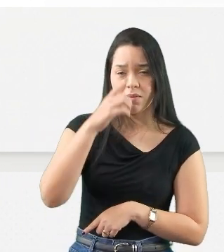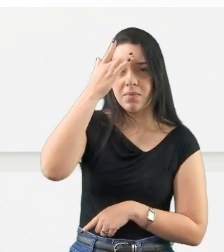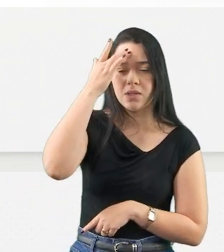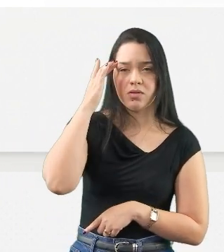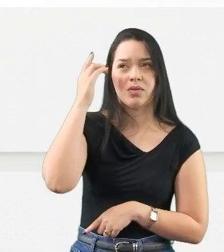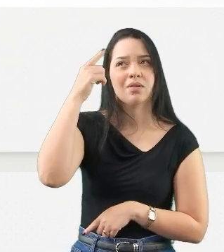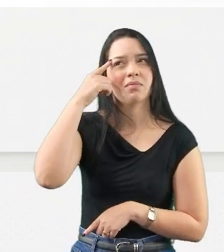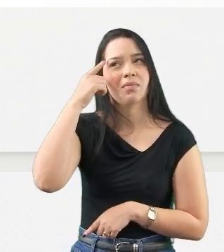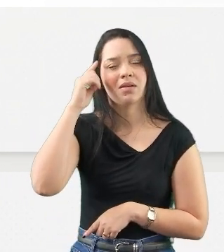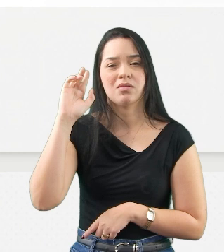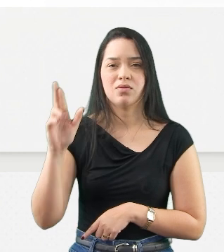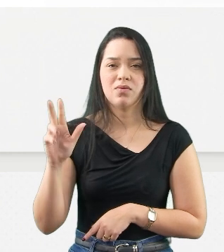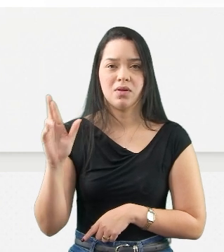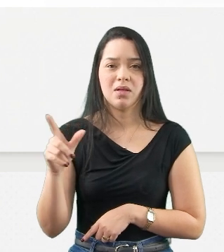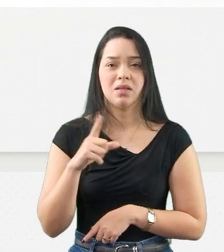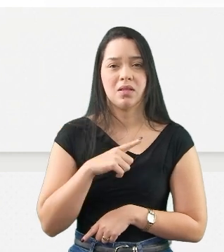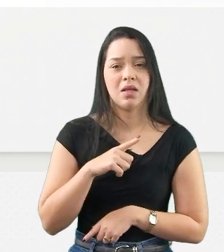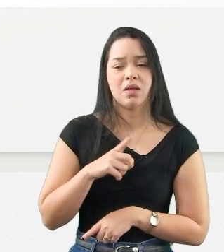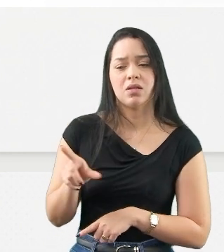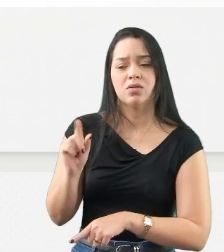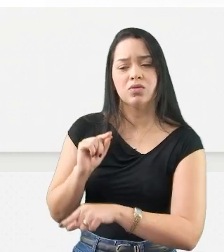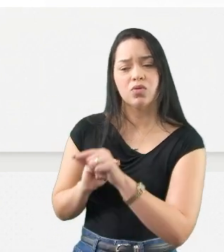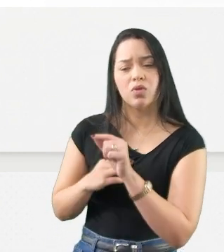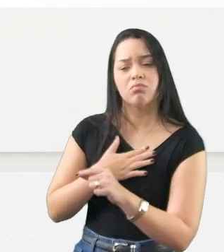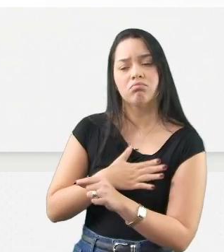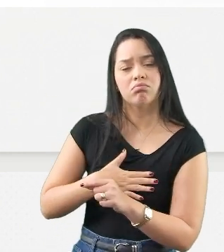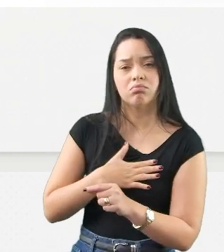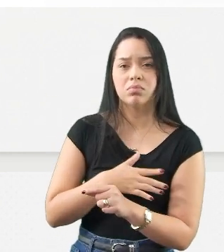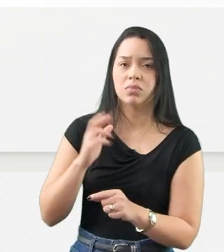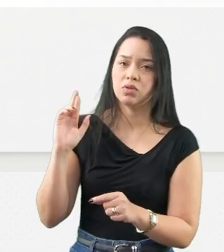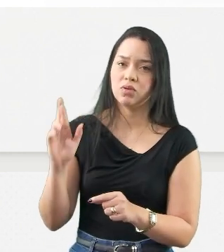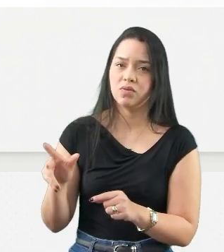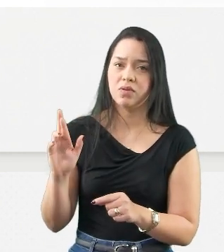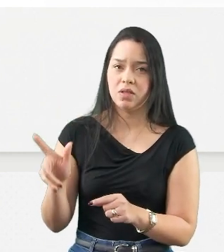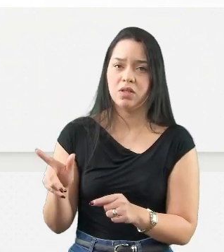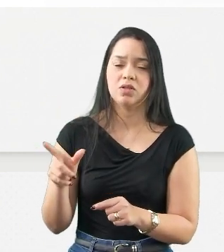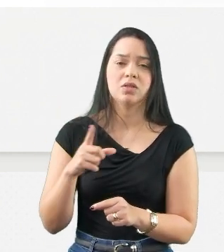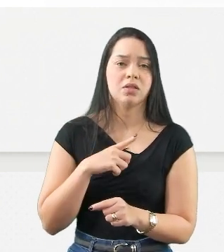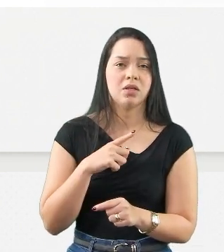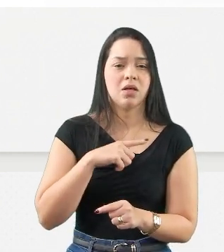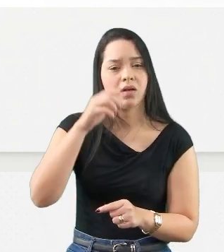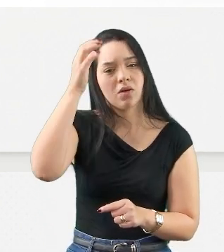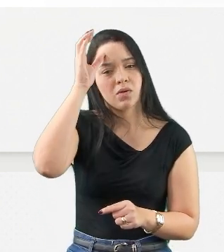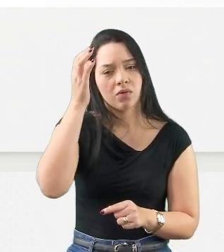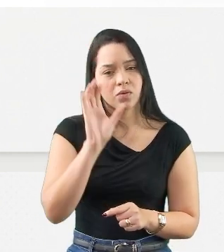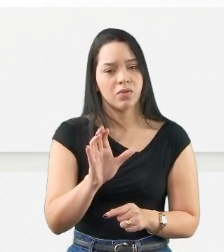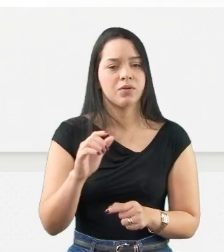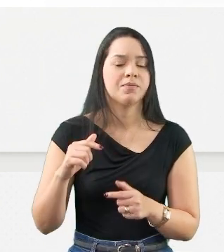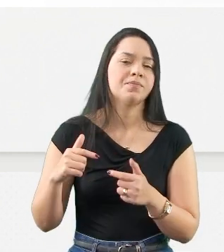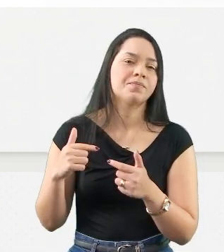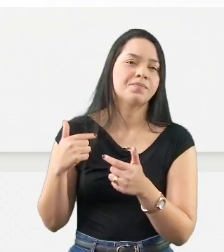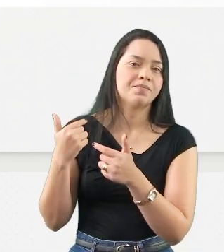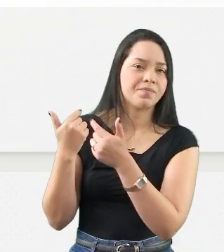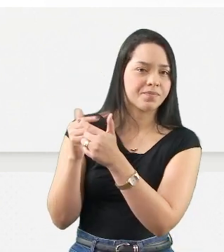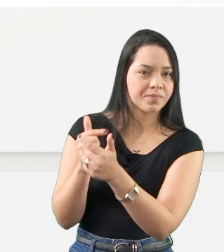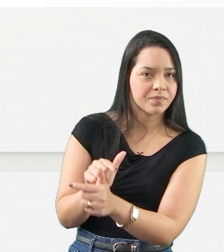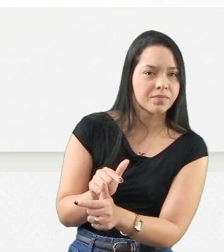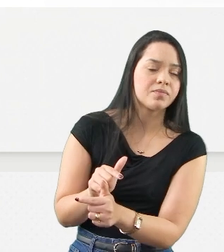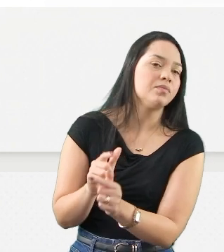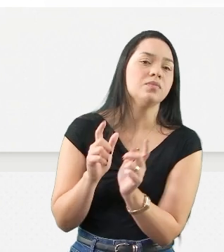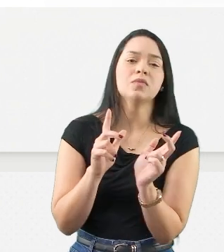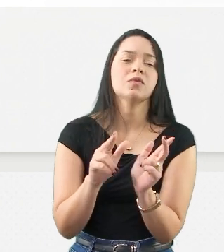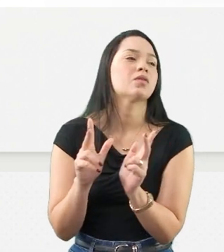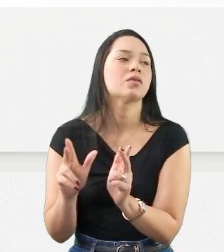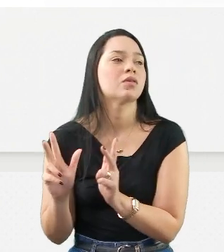pensam diferente, que têm gostos diferentes e que gostam de culturas, né, de tradições que não são totalmente